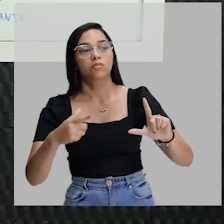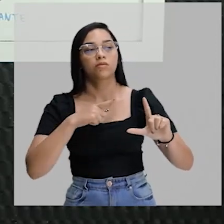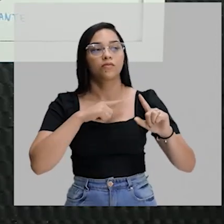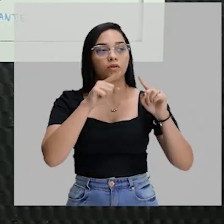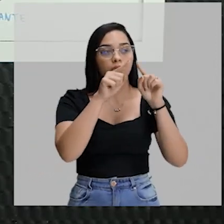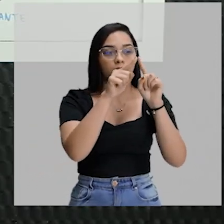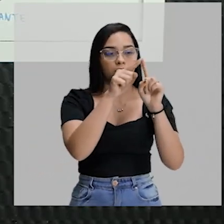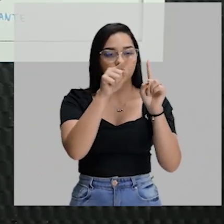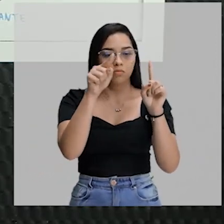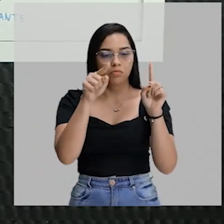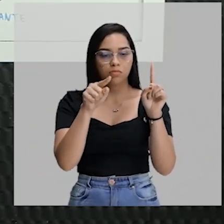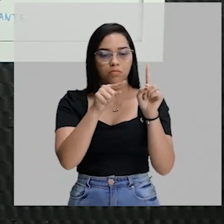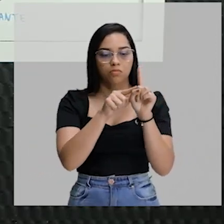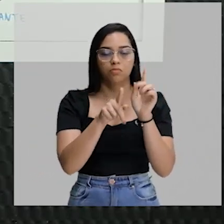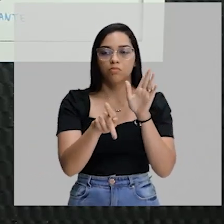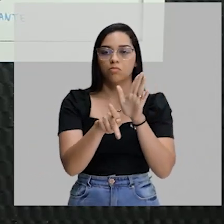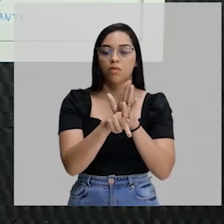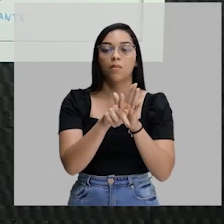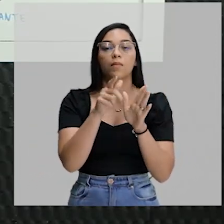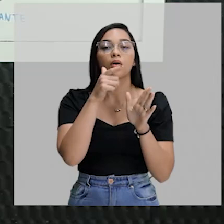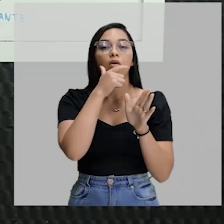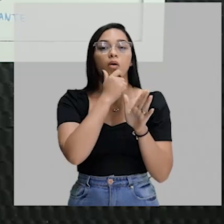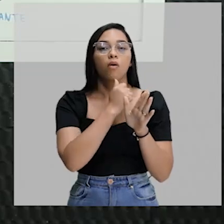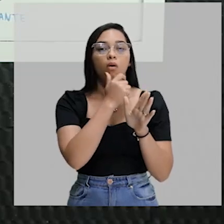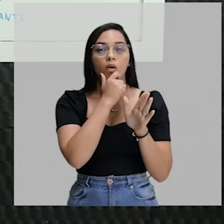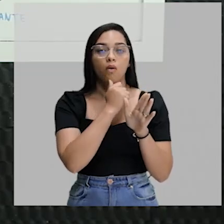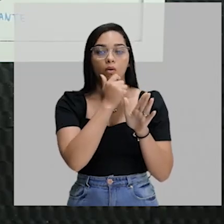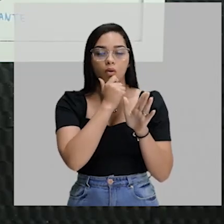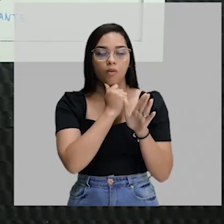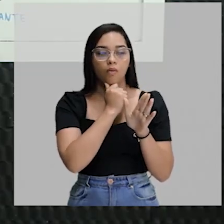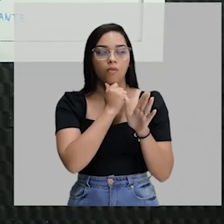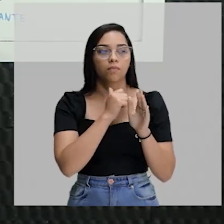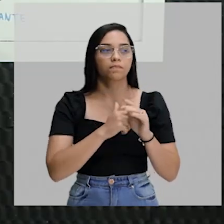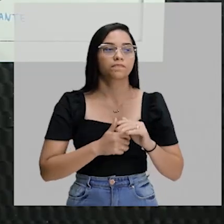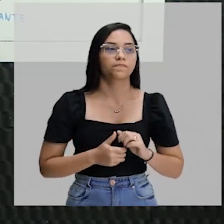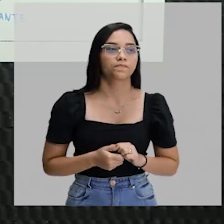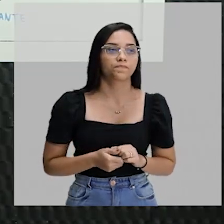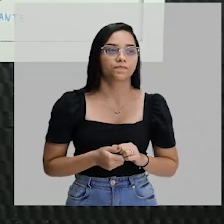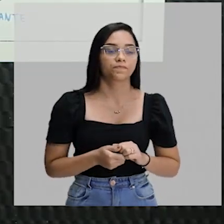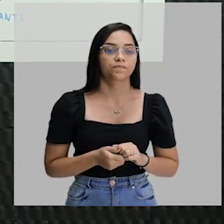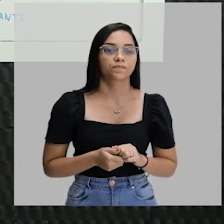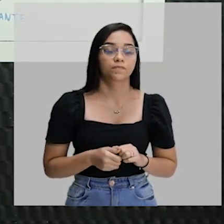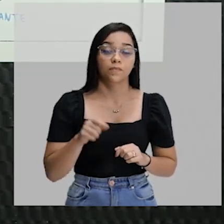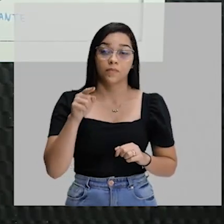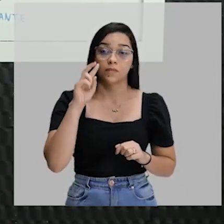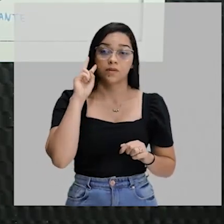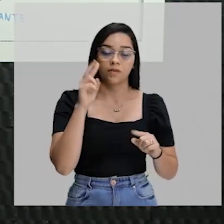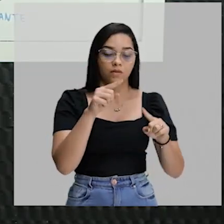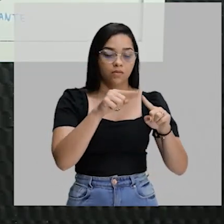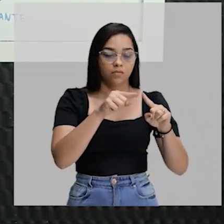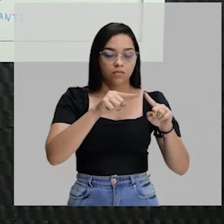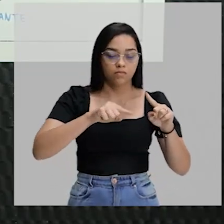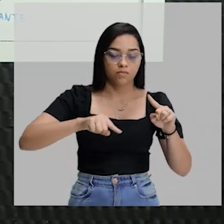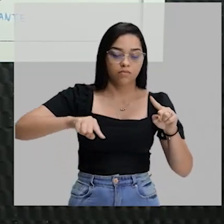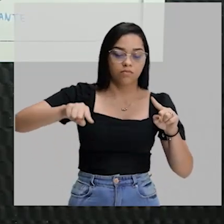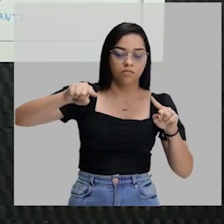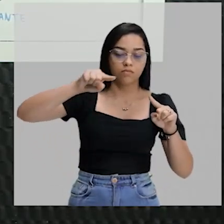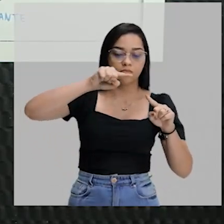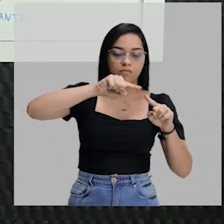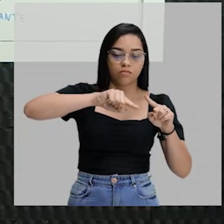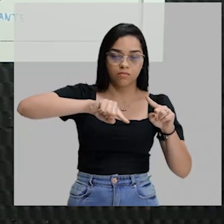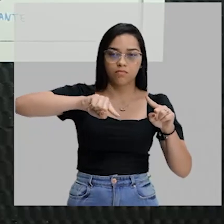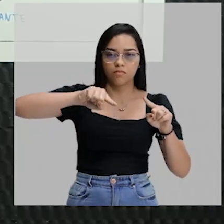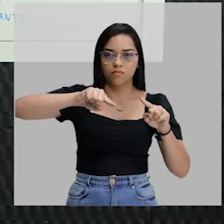quadrado, é um indivíduo do sexo masculino, tá? Um indivíduo macho. Quando você vê uma bolinha, né, você vai